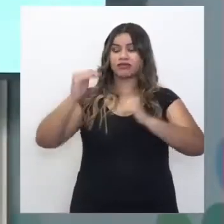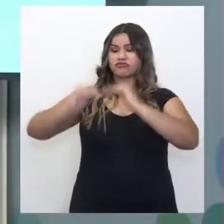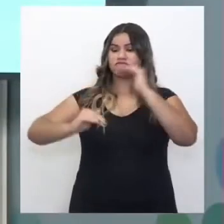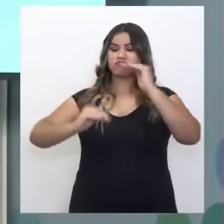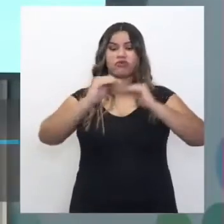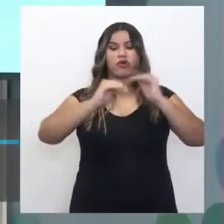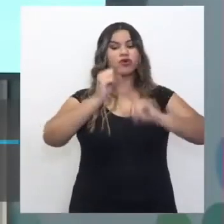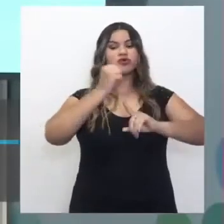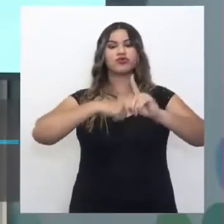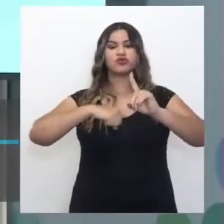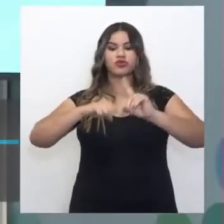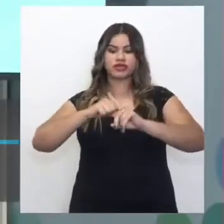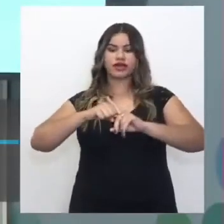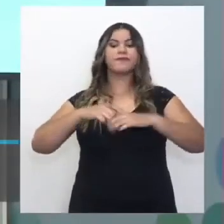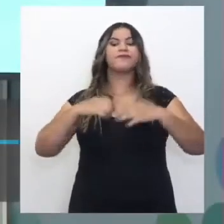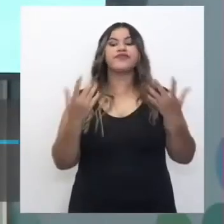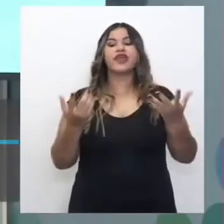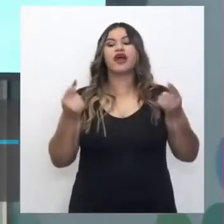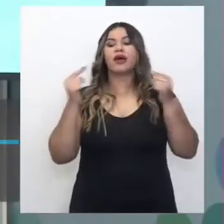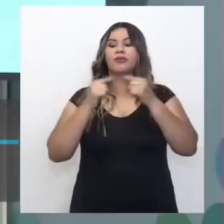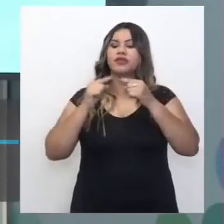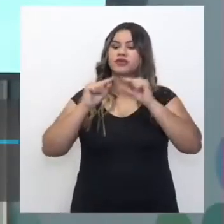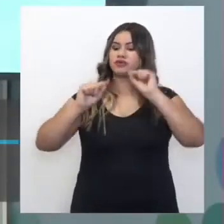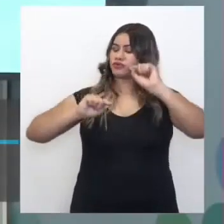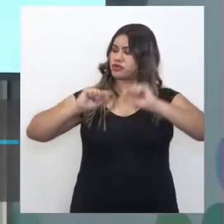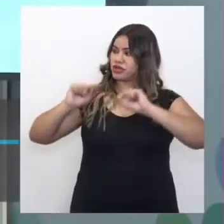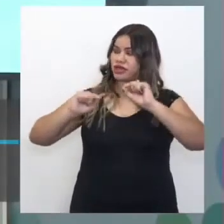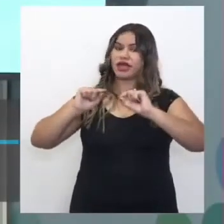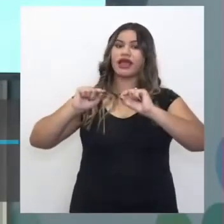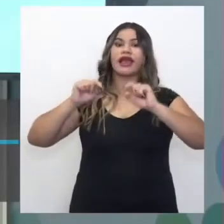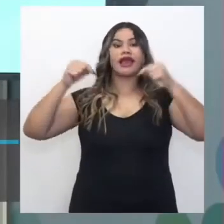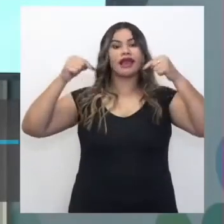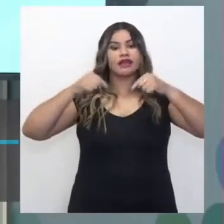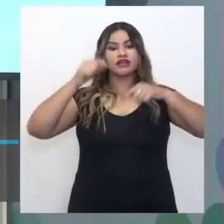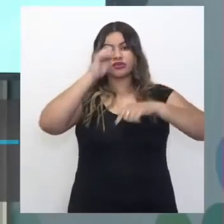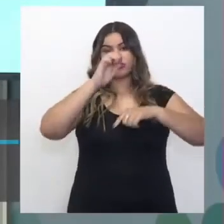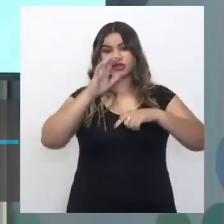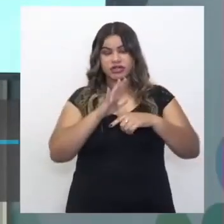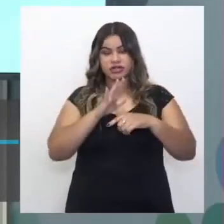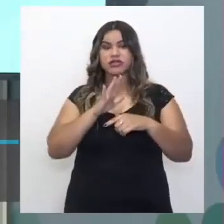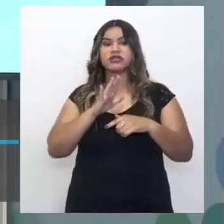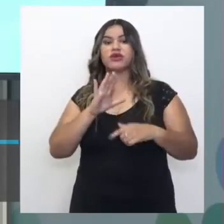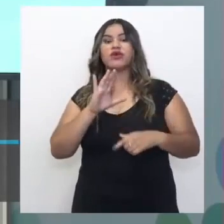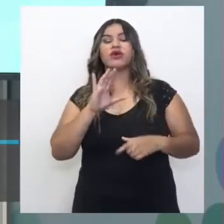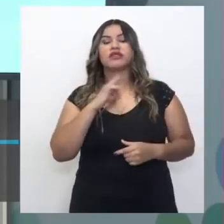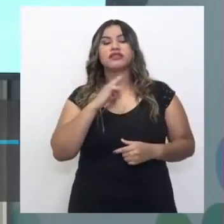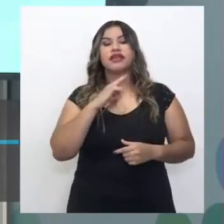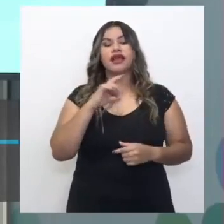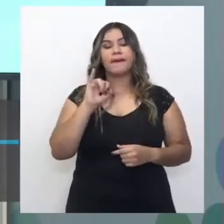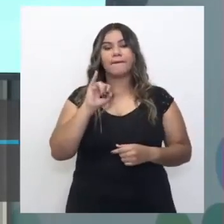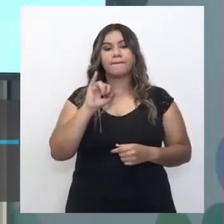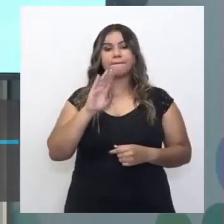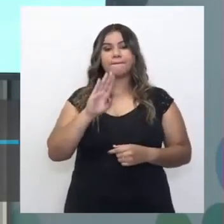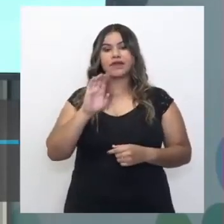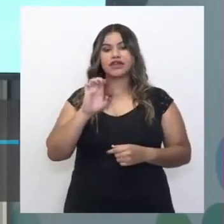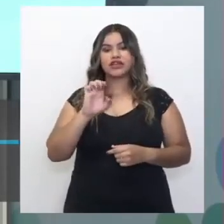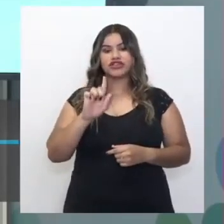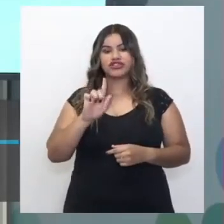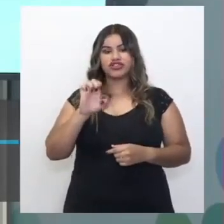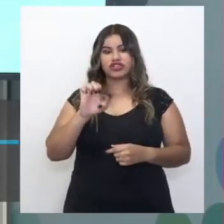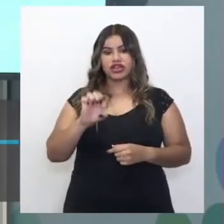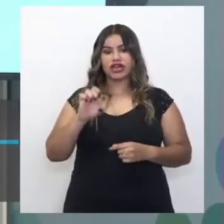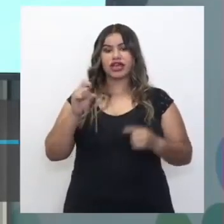os governos utilizam, né? Aqui a gente tem o Instituto Brasileiro de Geografia e Estatística, o IBGE, e outros institutos,